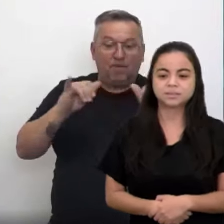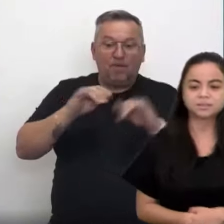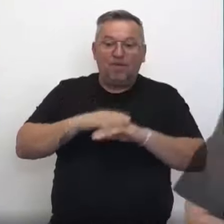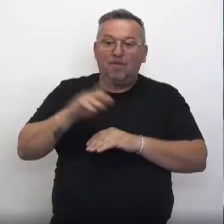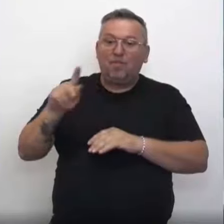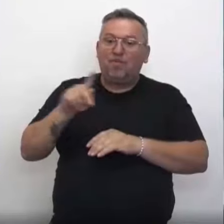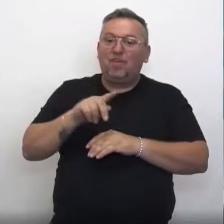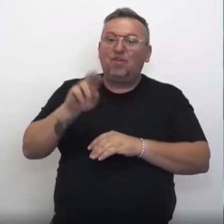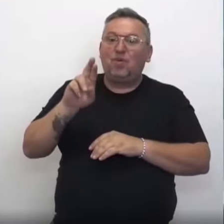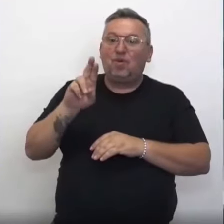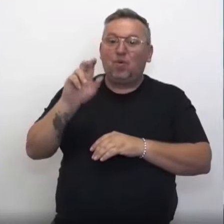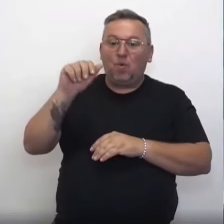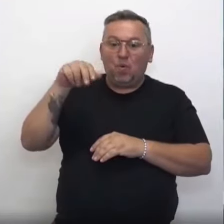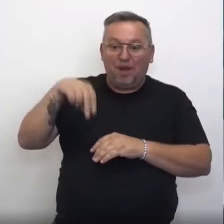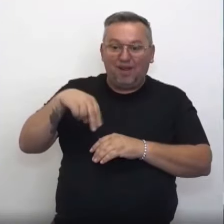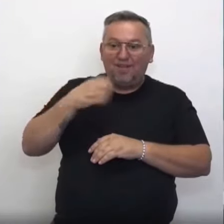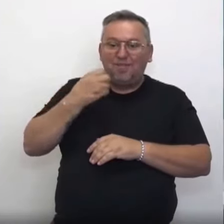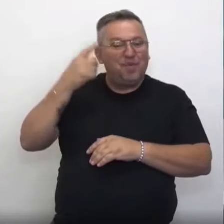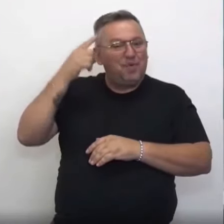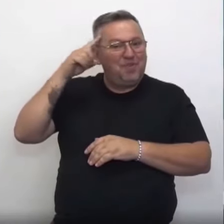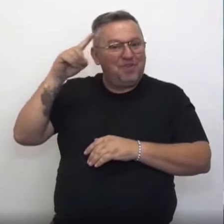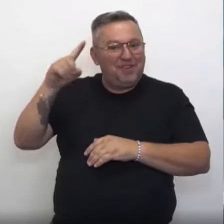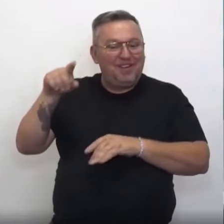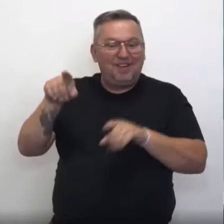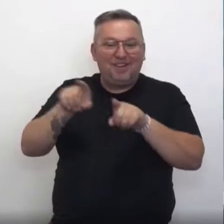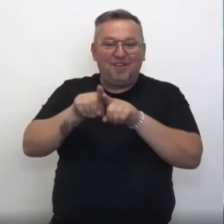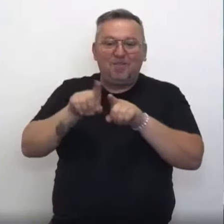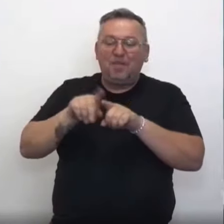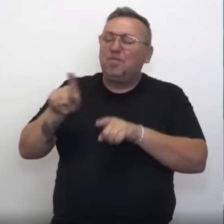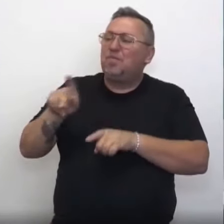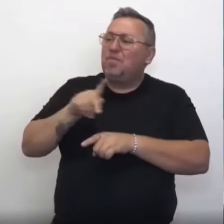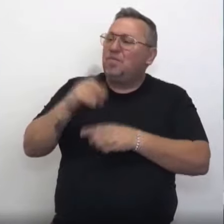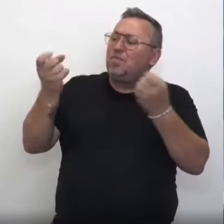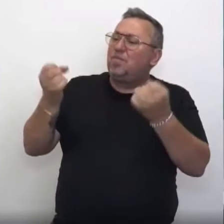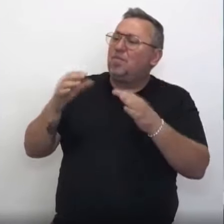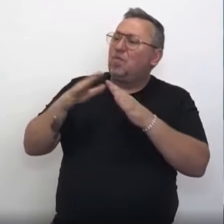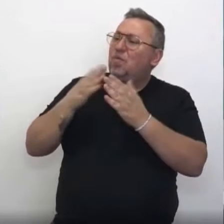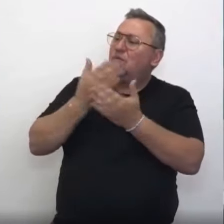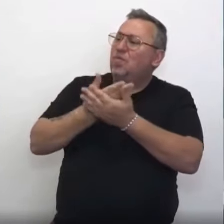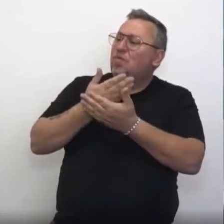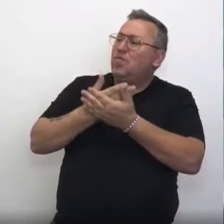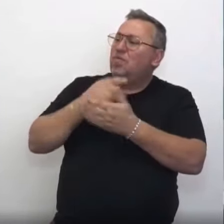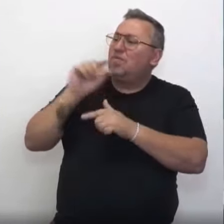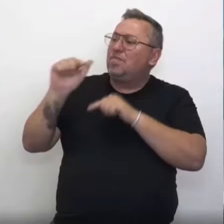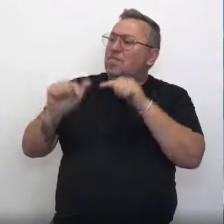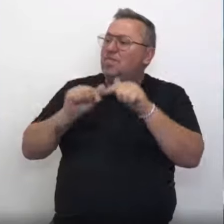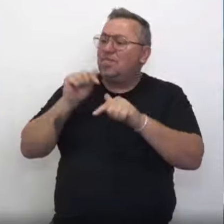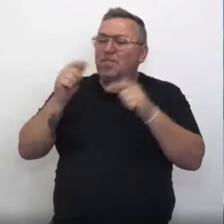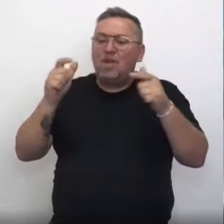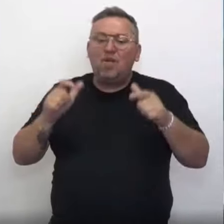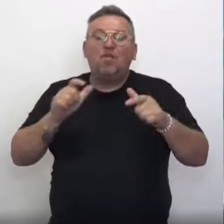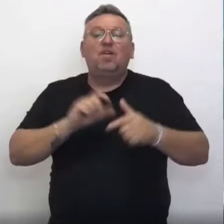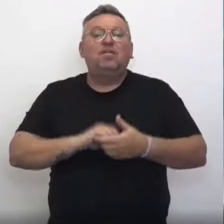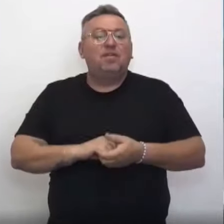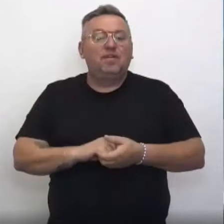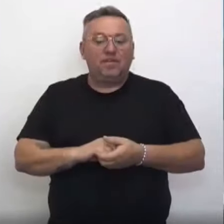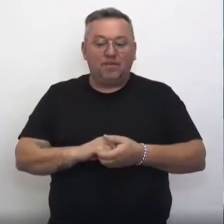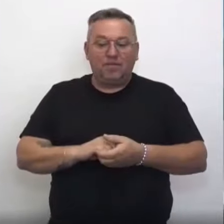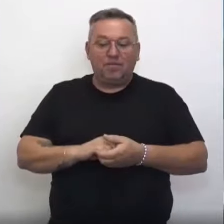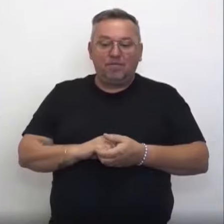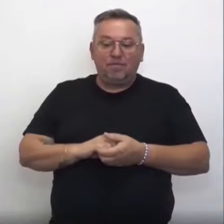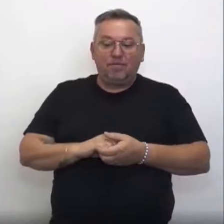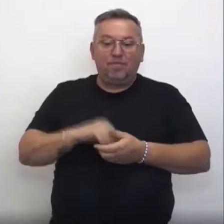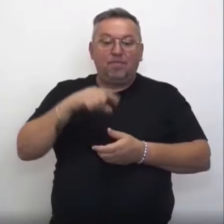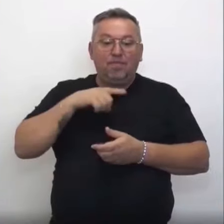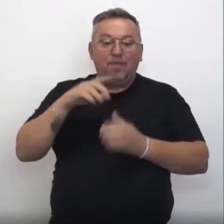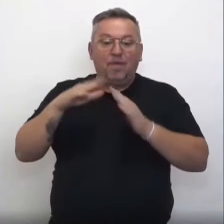professor Juan. Bom dia, professora, tudo bem? E aí, pro, me conta qual escola que você tá, trabalha, de onde que é? Certo,